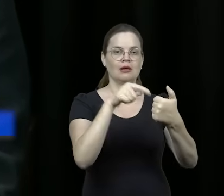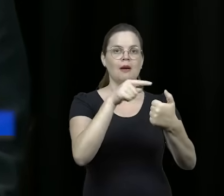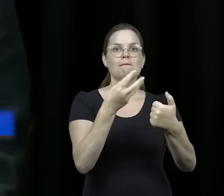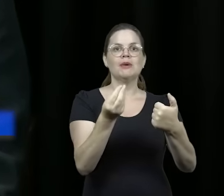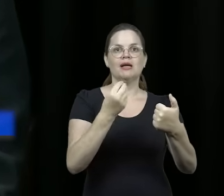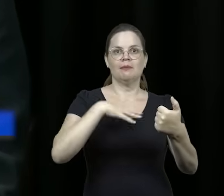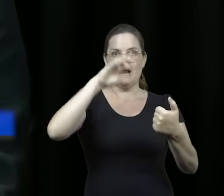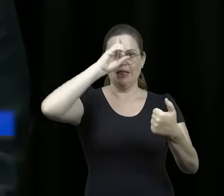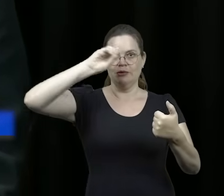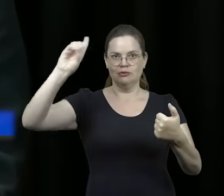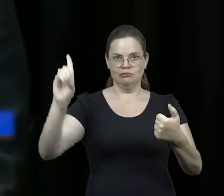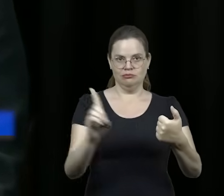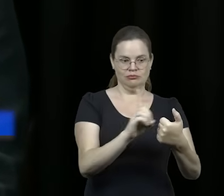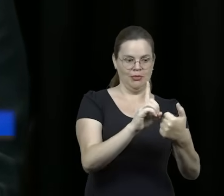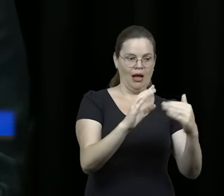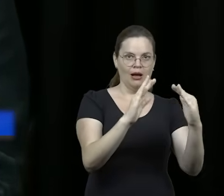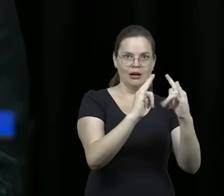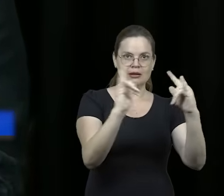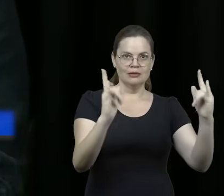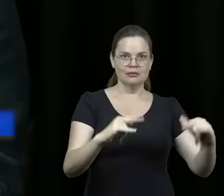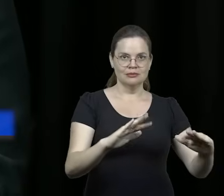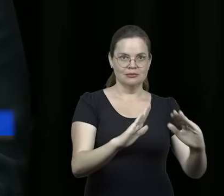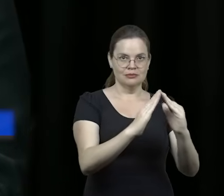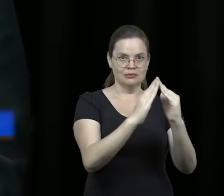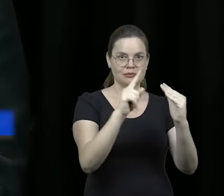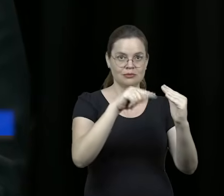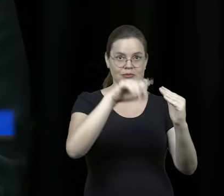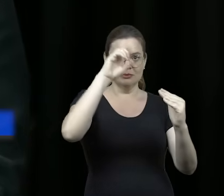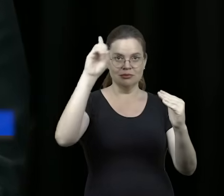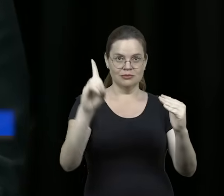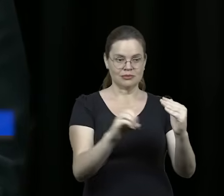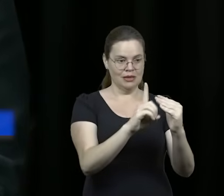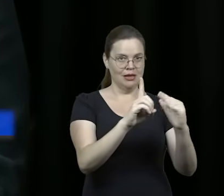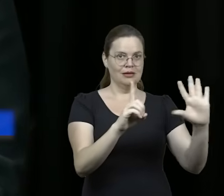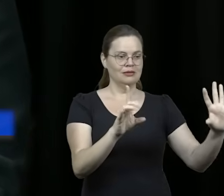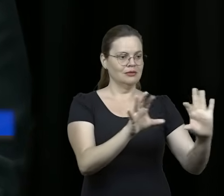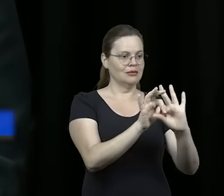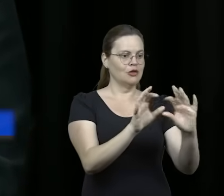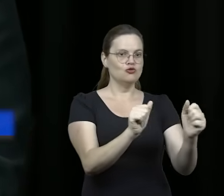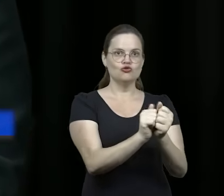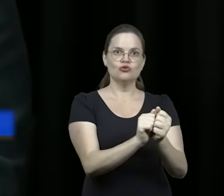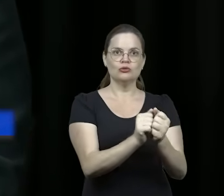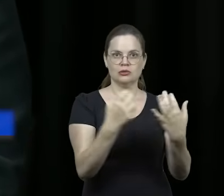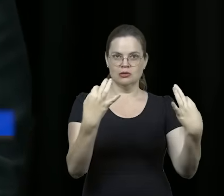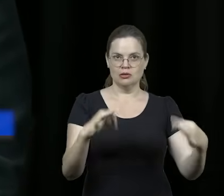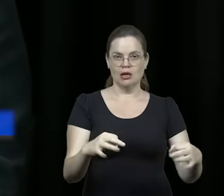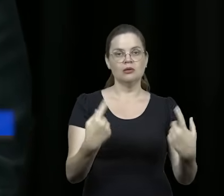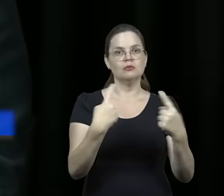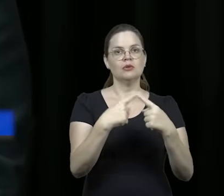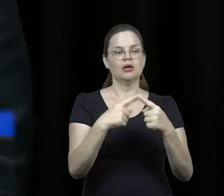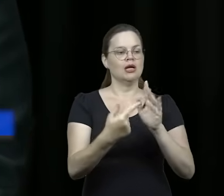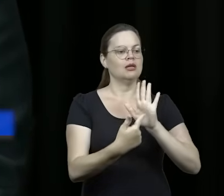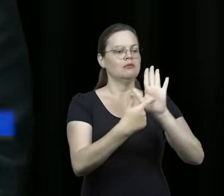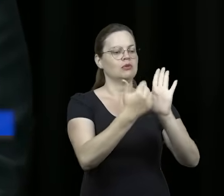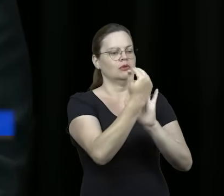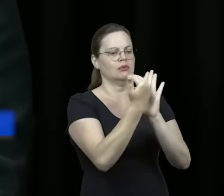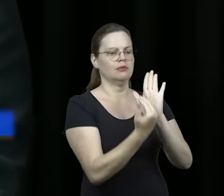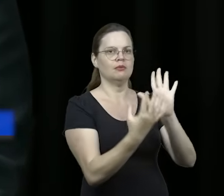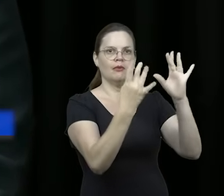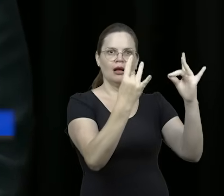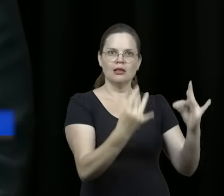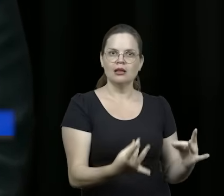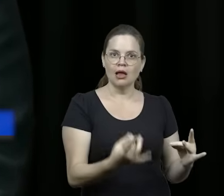com ele. Ele ensinou todos os detalhes, falando para Moisés, faça como